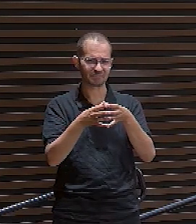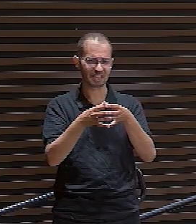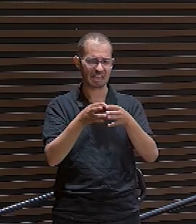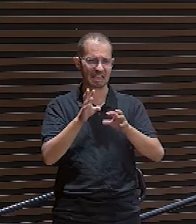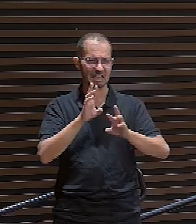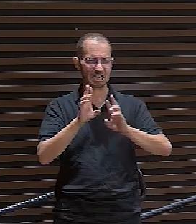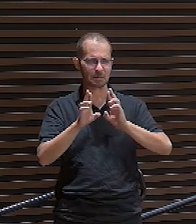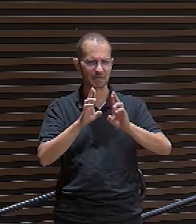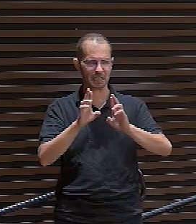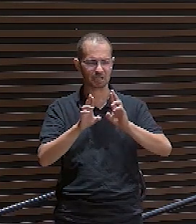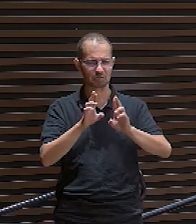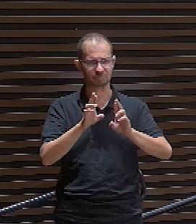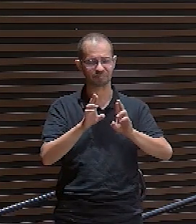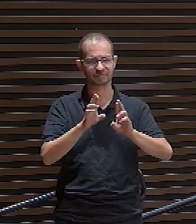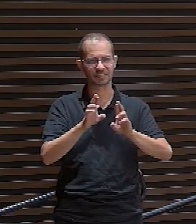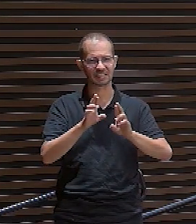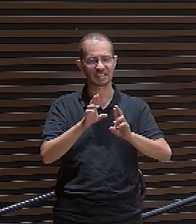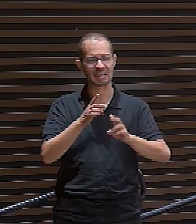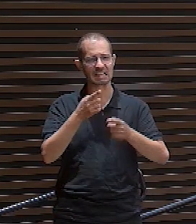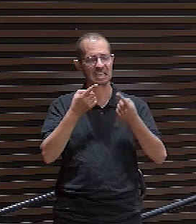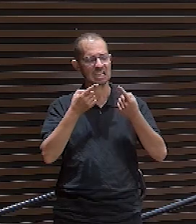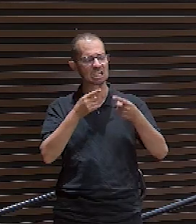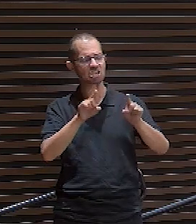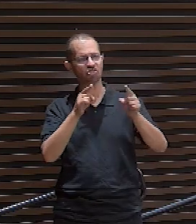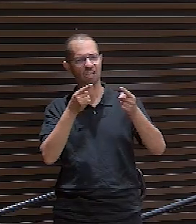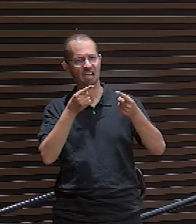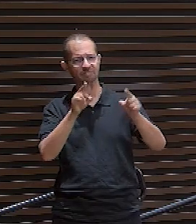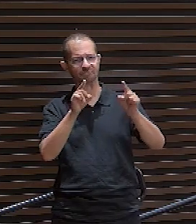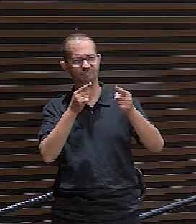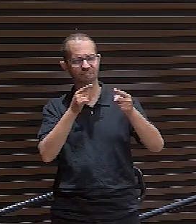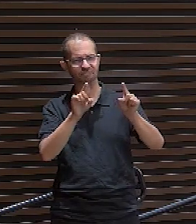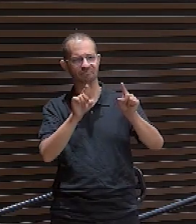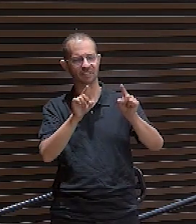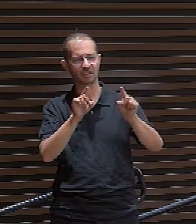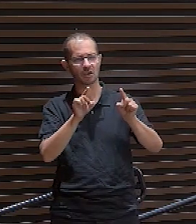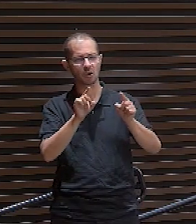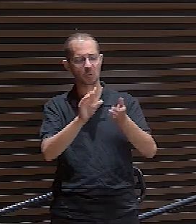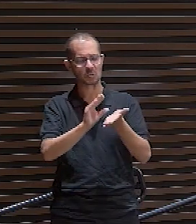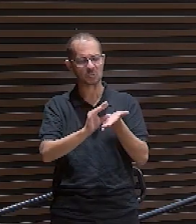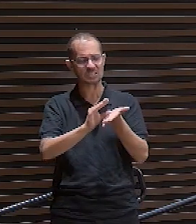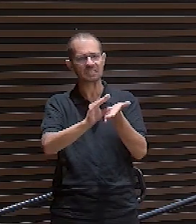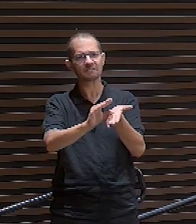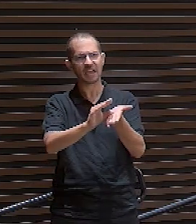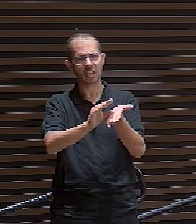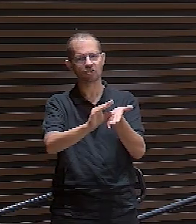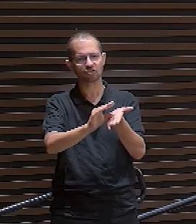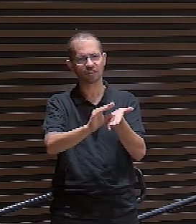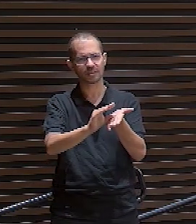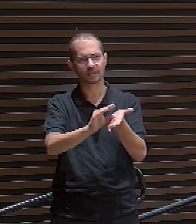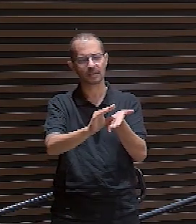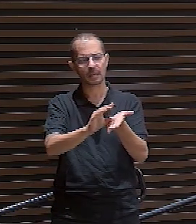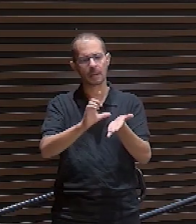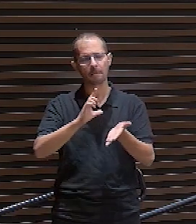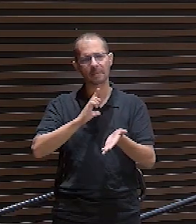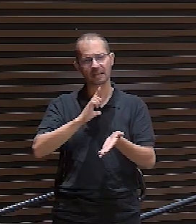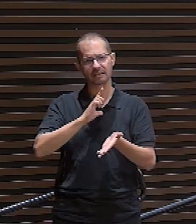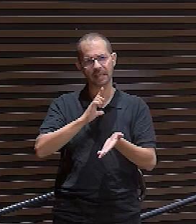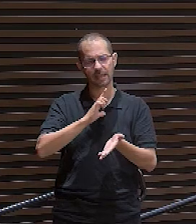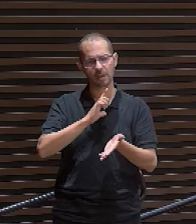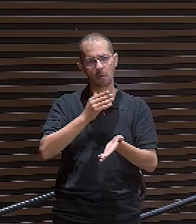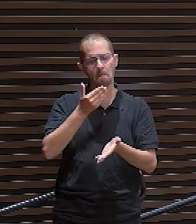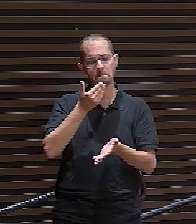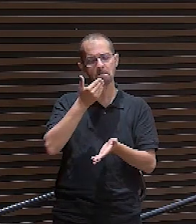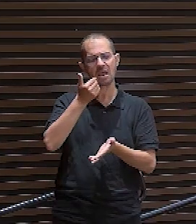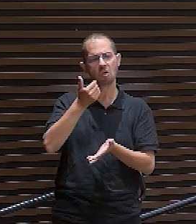medíocre, que critica, quando se investe um pouquinho mais para se ter um melhor, eu